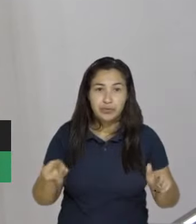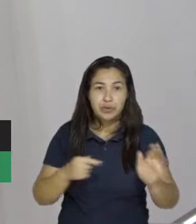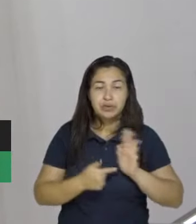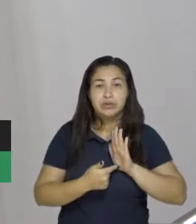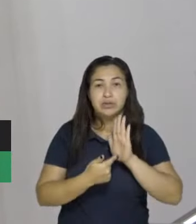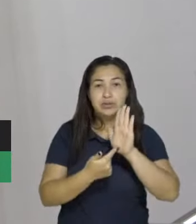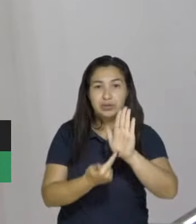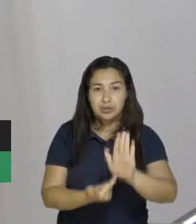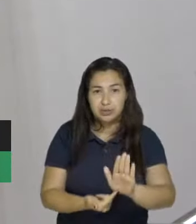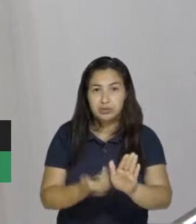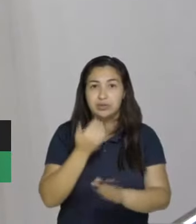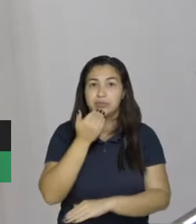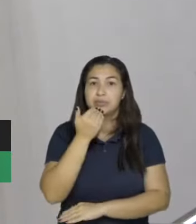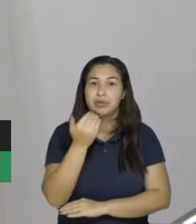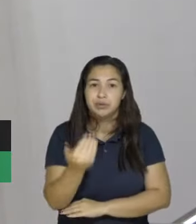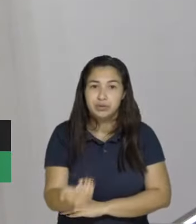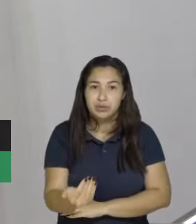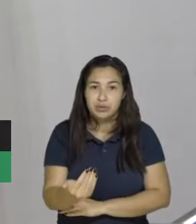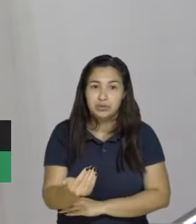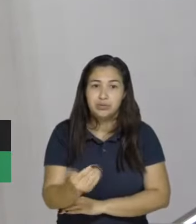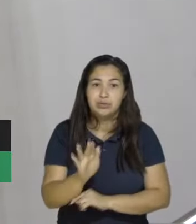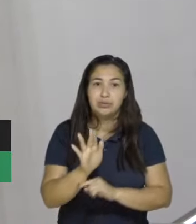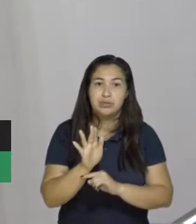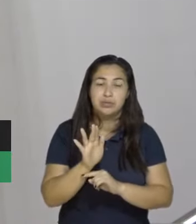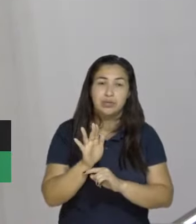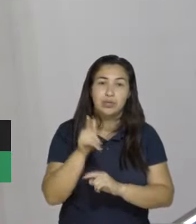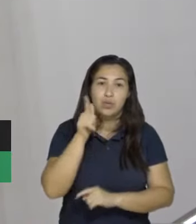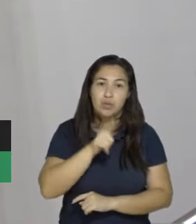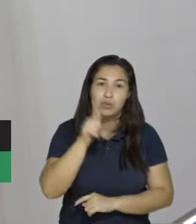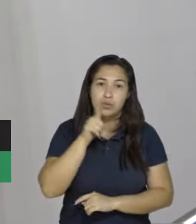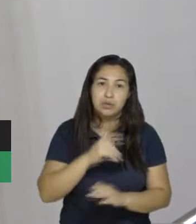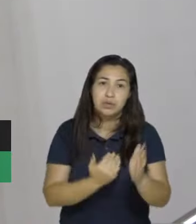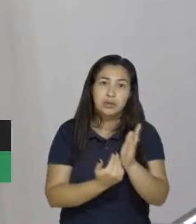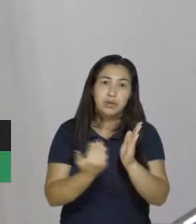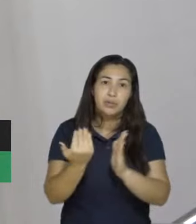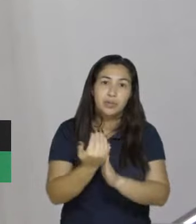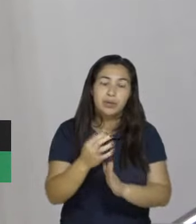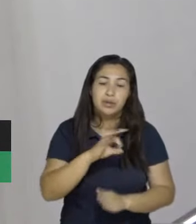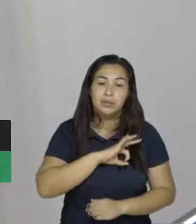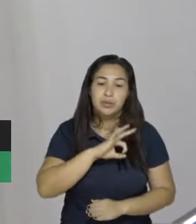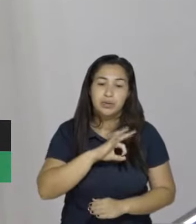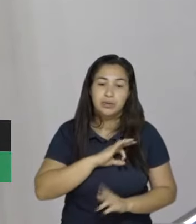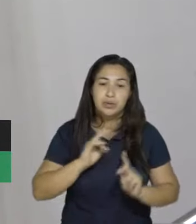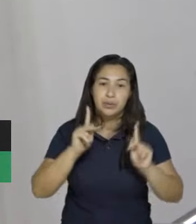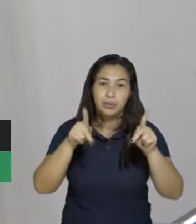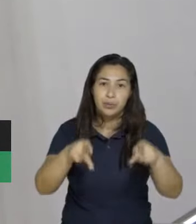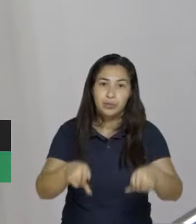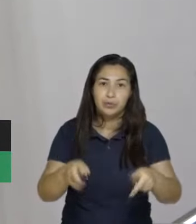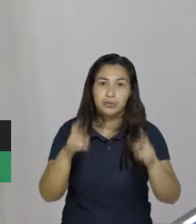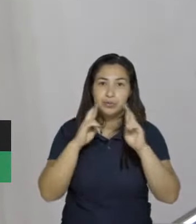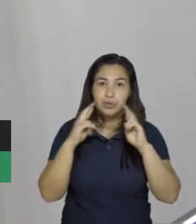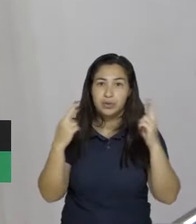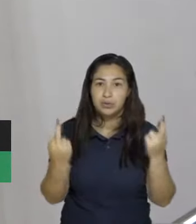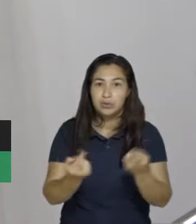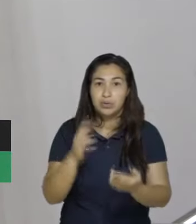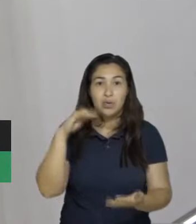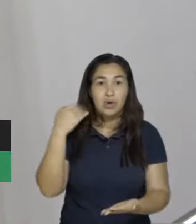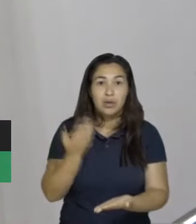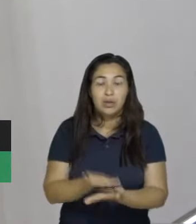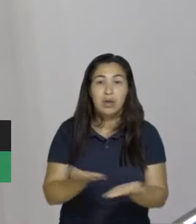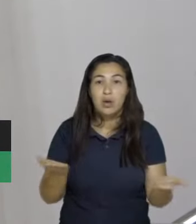indicações, pedidos para nós conseguir mais policial na nossa cidade de Pouso Redondo e até hoje a gente